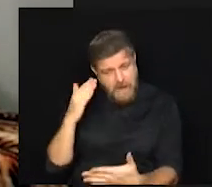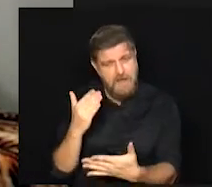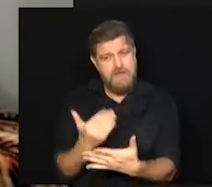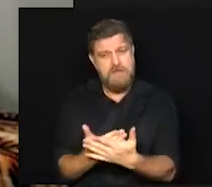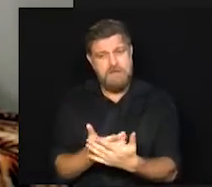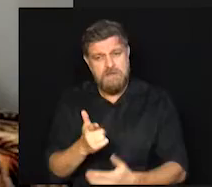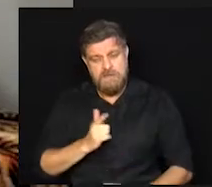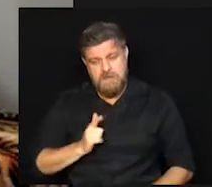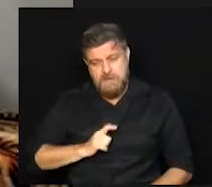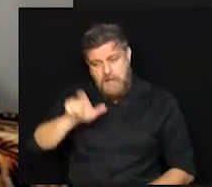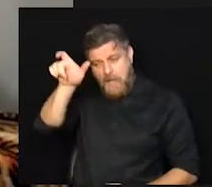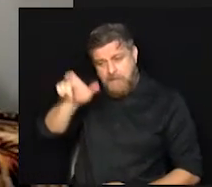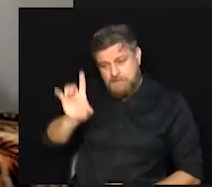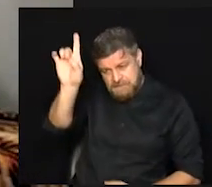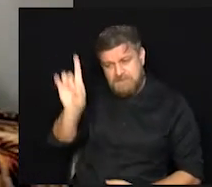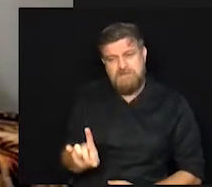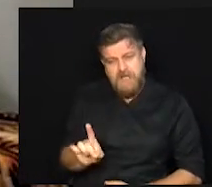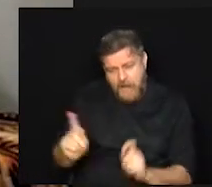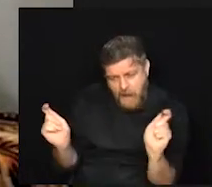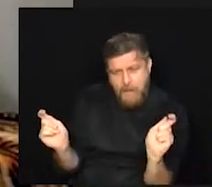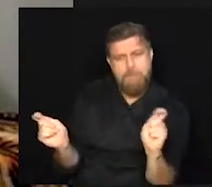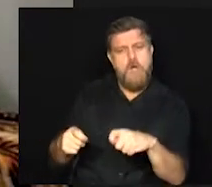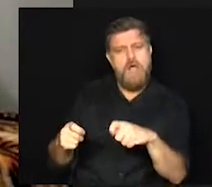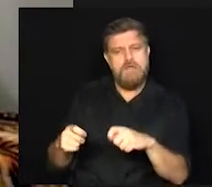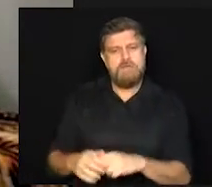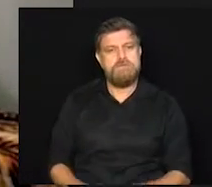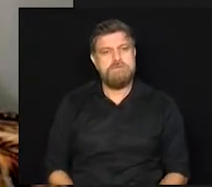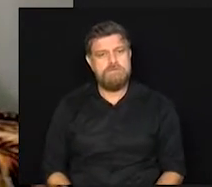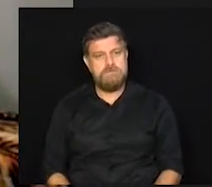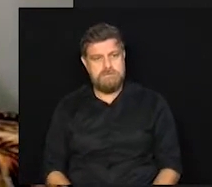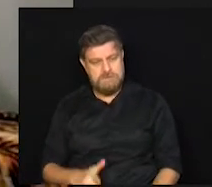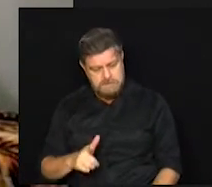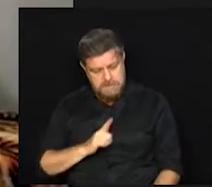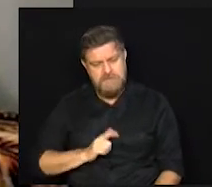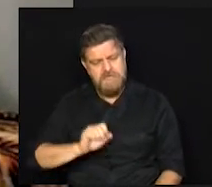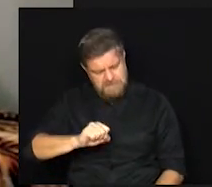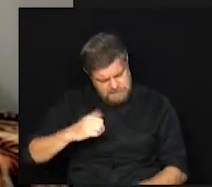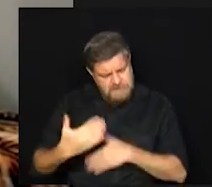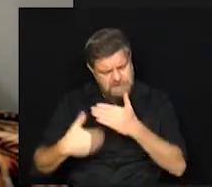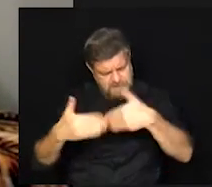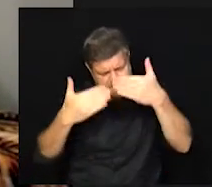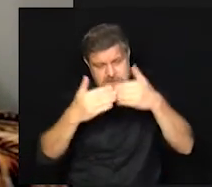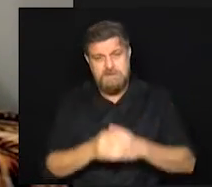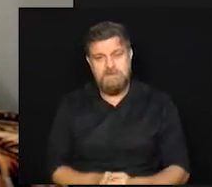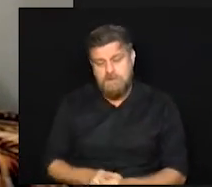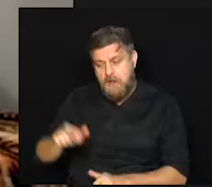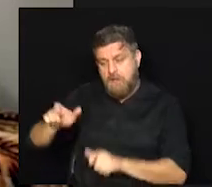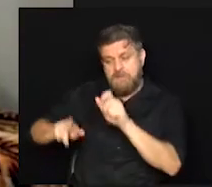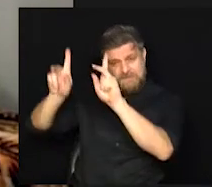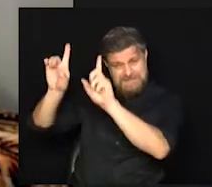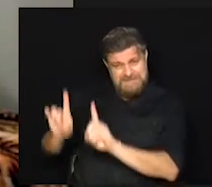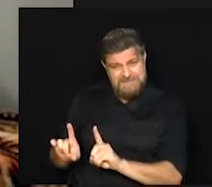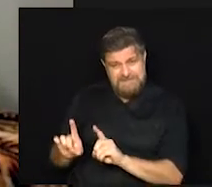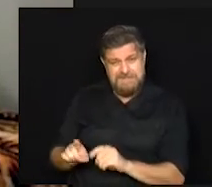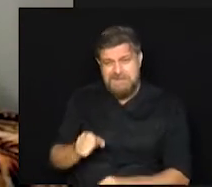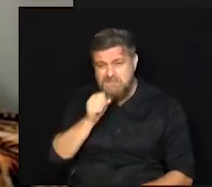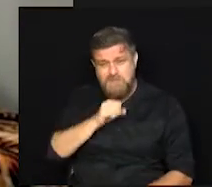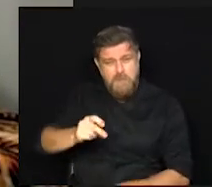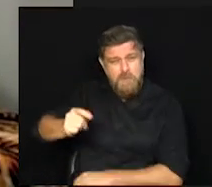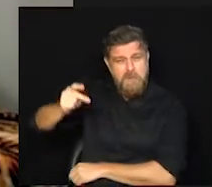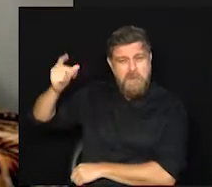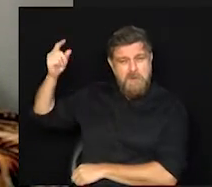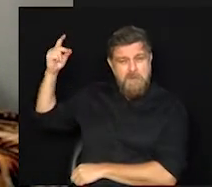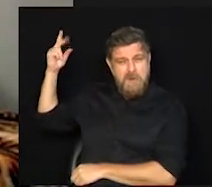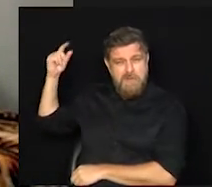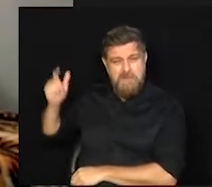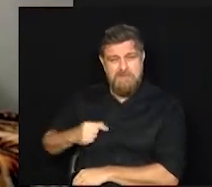no potencial da pessoa com deficiência. Eu acredito, sim, que teve muitos avanços, porque a pessoa com deficiência, antigamente, ela era excluída